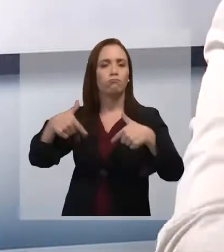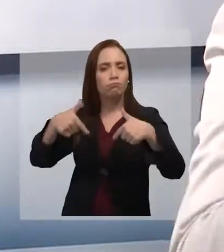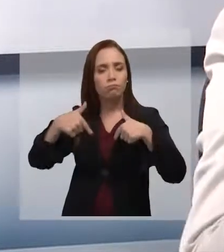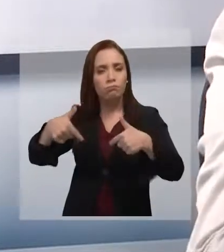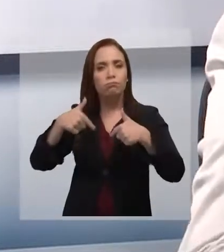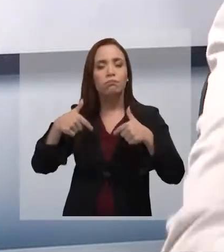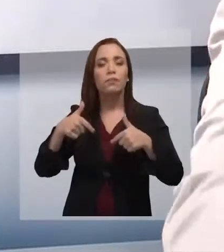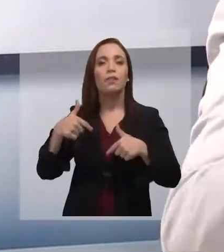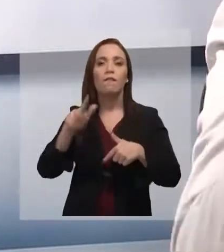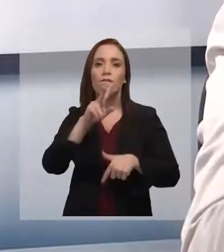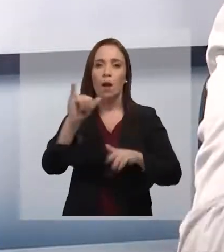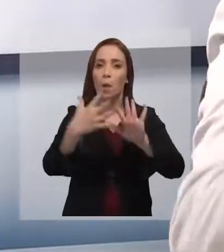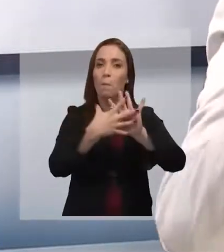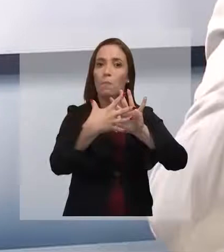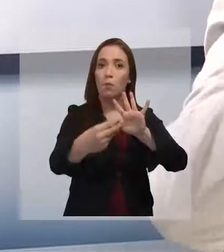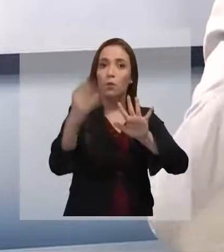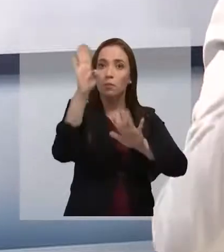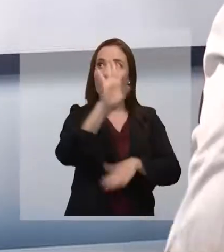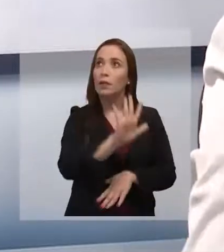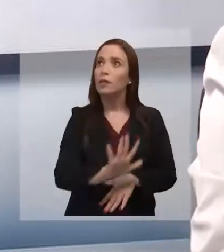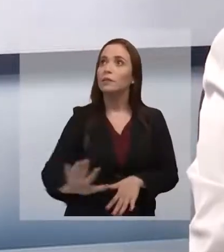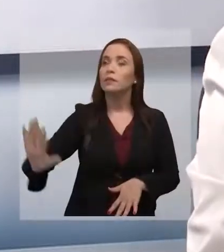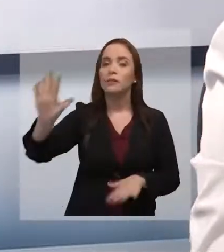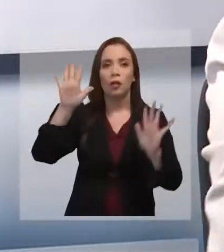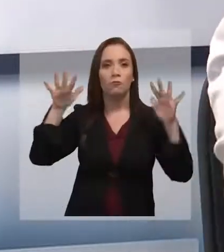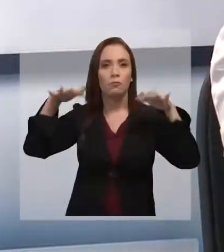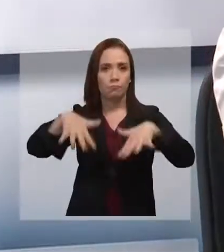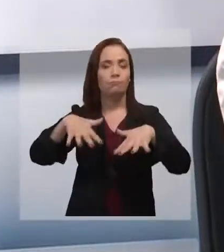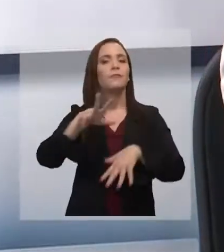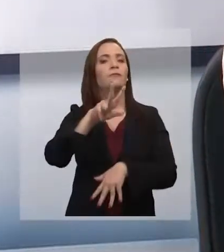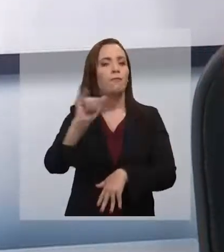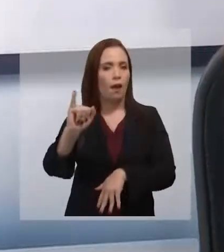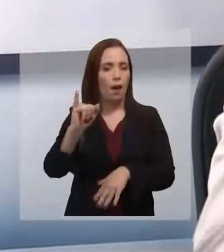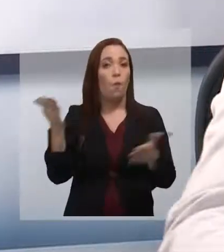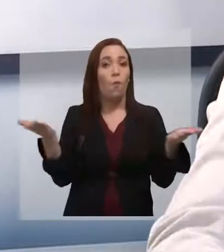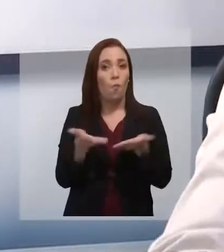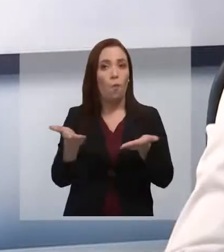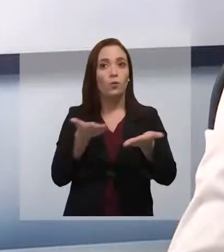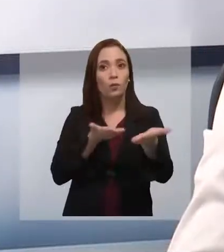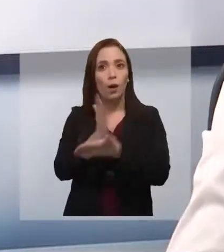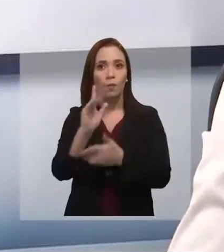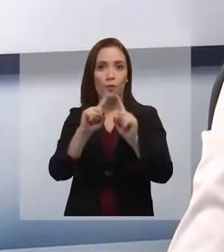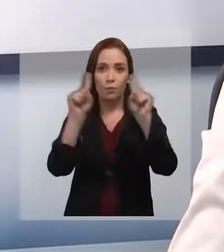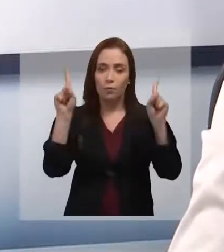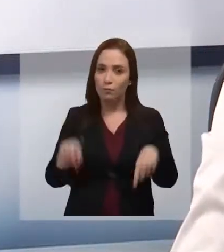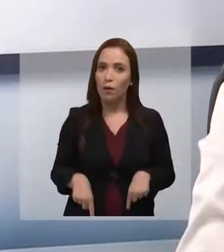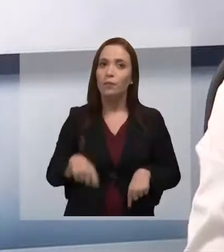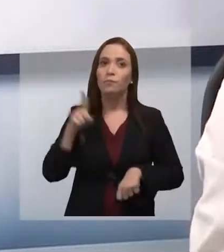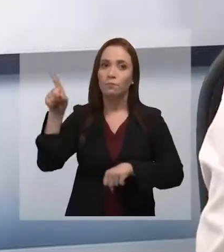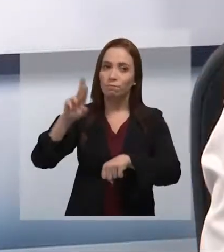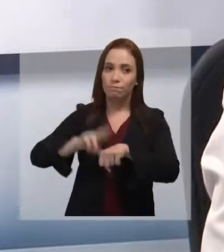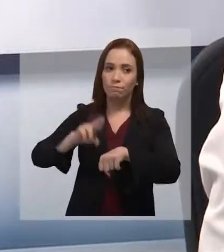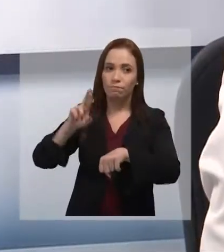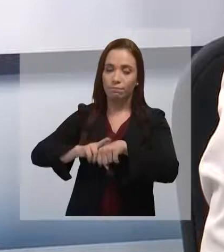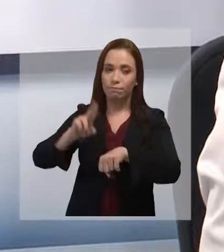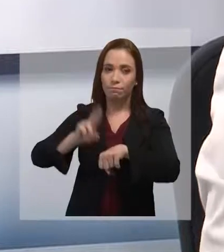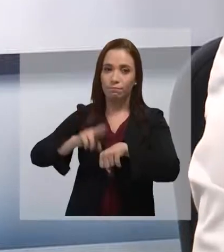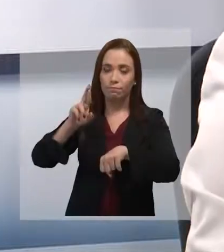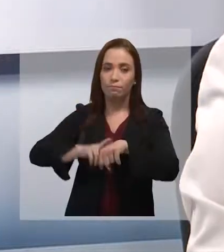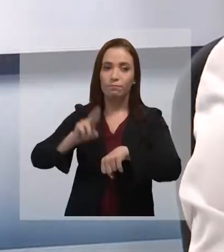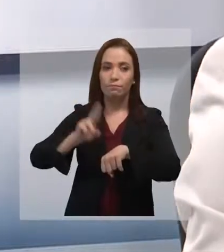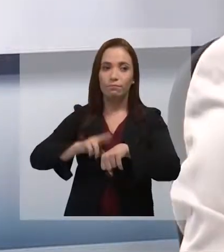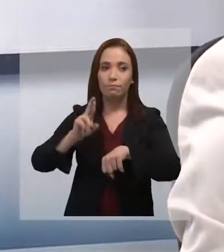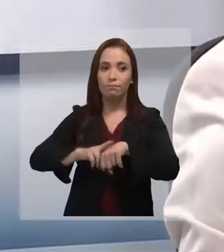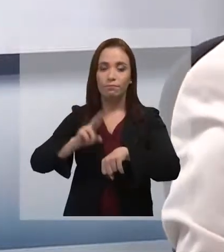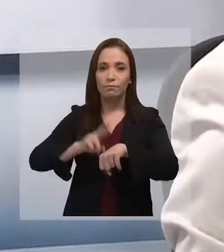Cláudio, será referência para o Brasil, através dessa iniciativa que nós aprovamos hoje. O prefeito Roberto Cláudio entende,